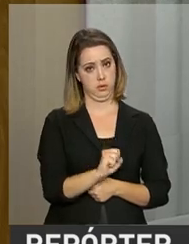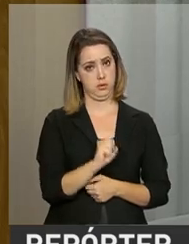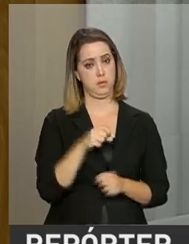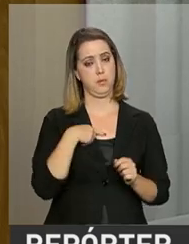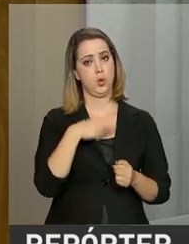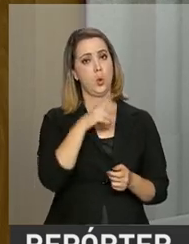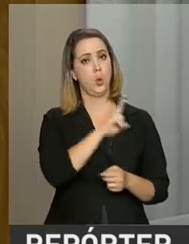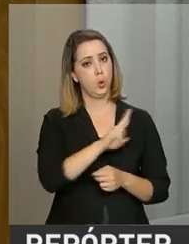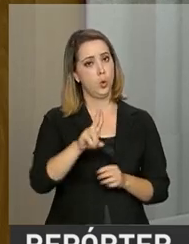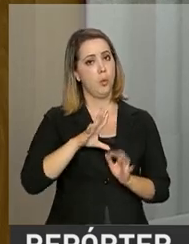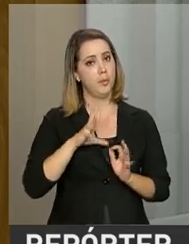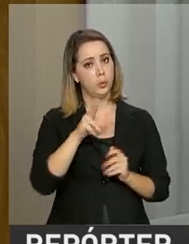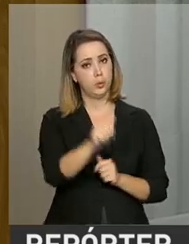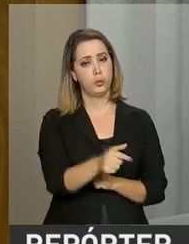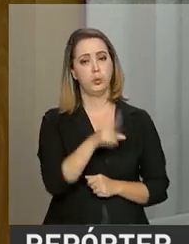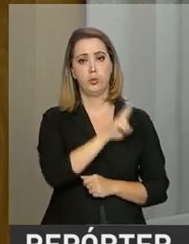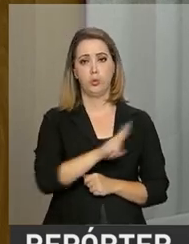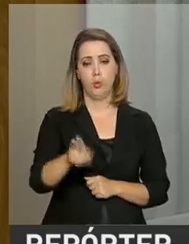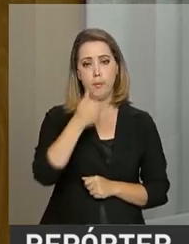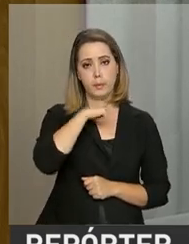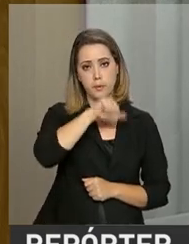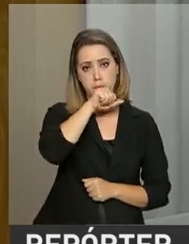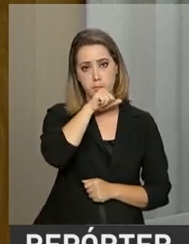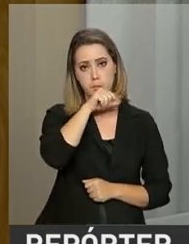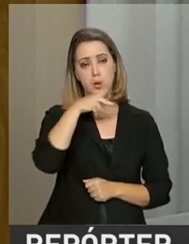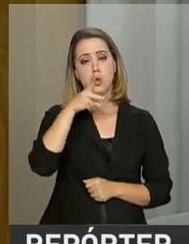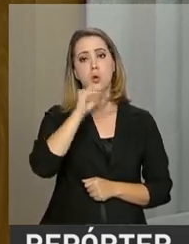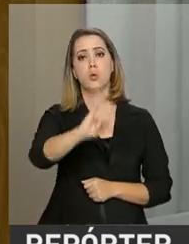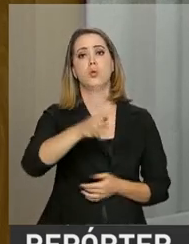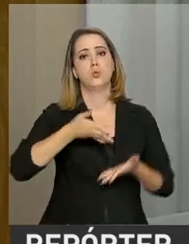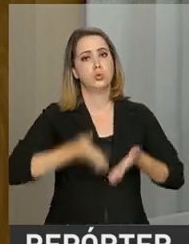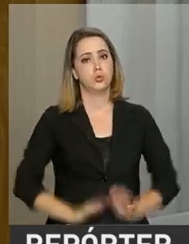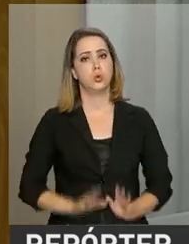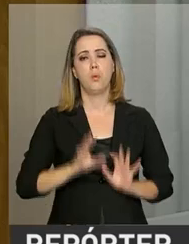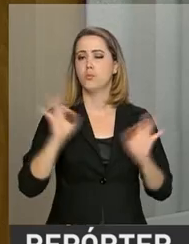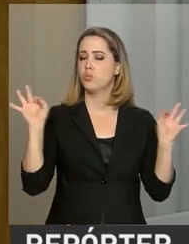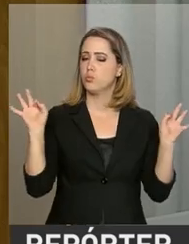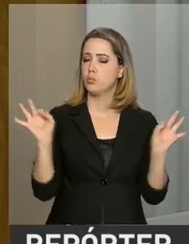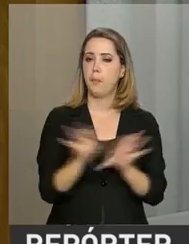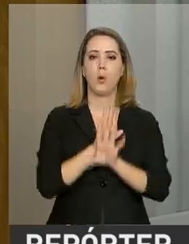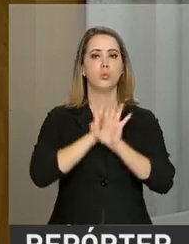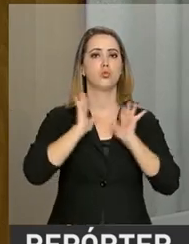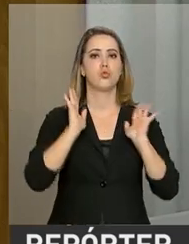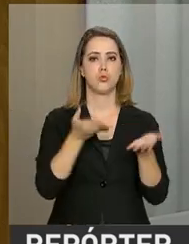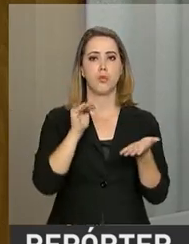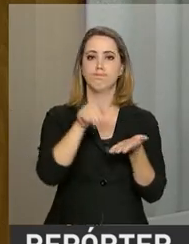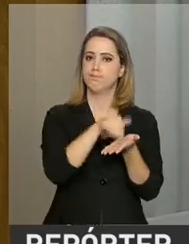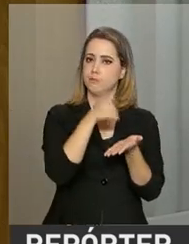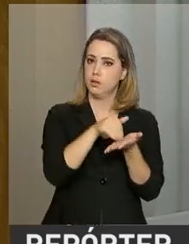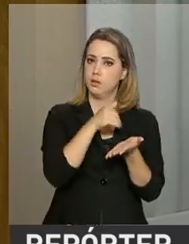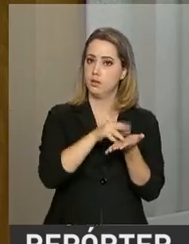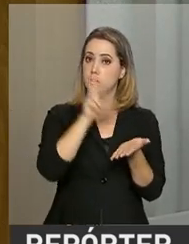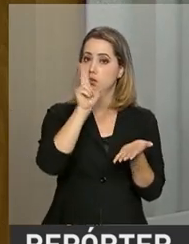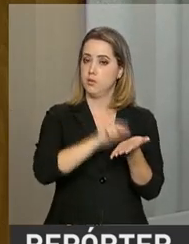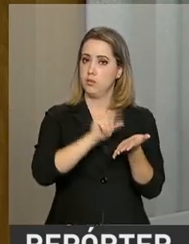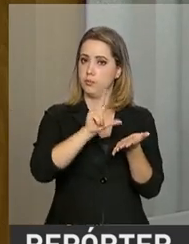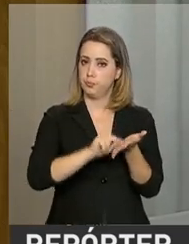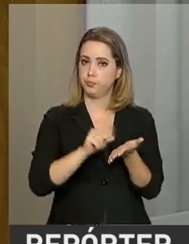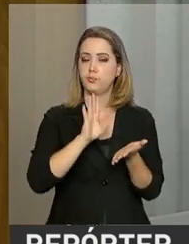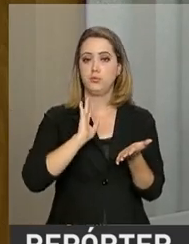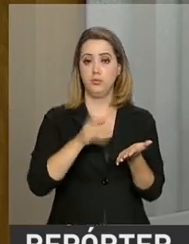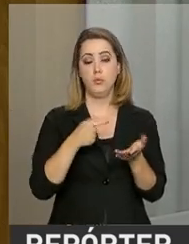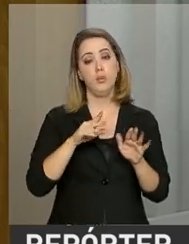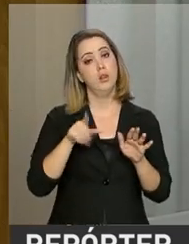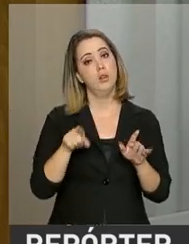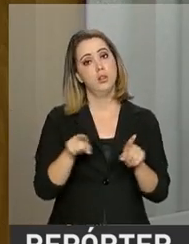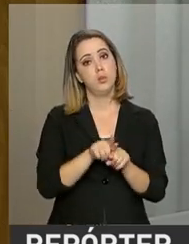completo o nome da sua mãe e a data do seu nascimento pronto você já está cadastrado no aplicativo do id jovem